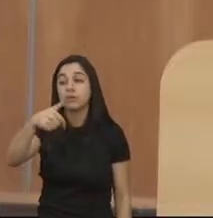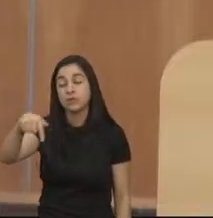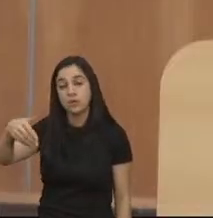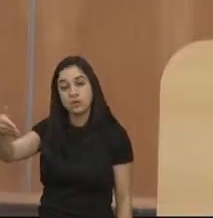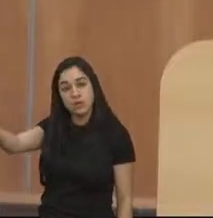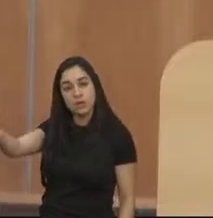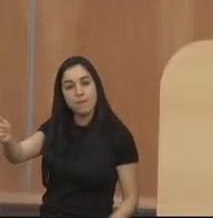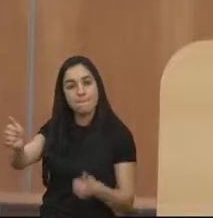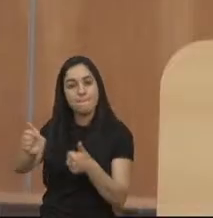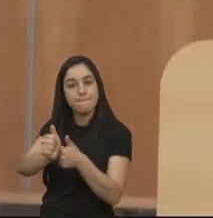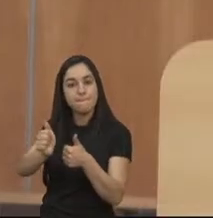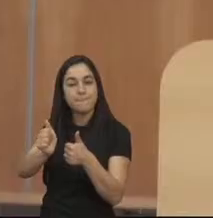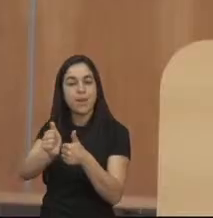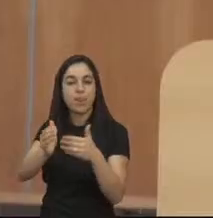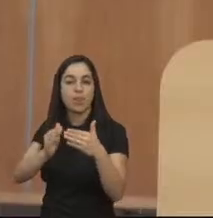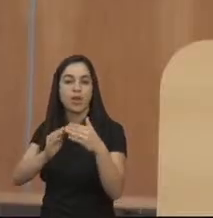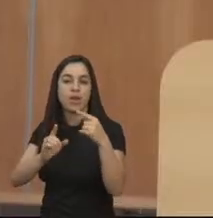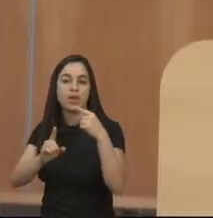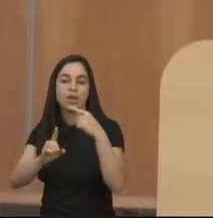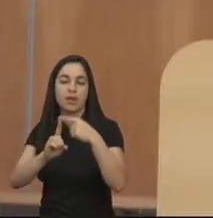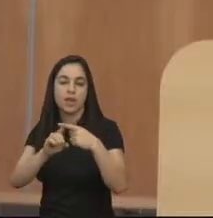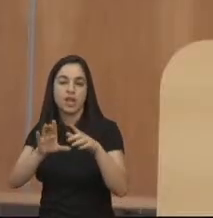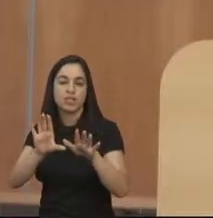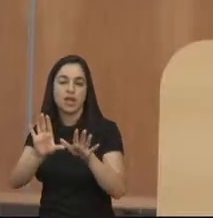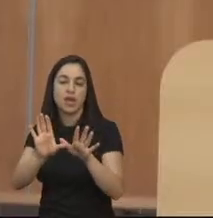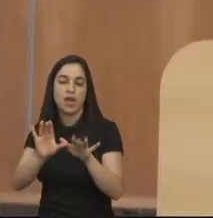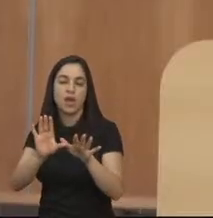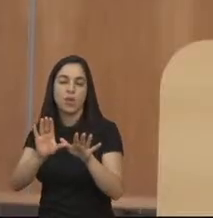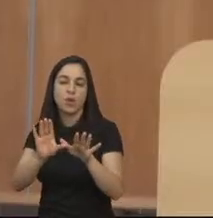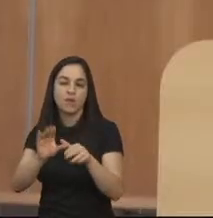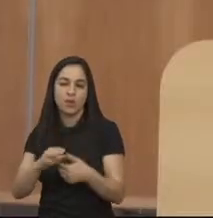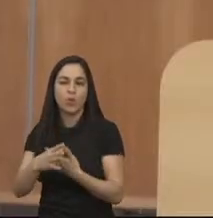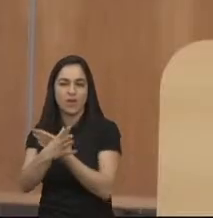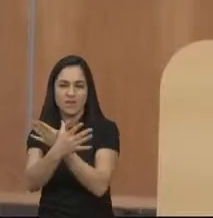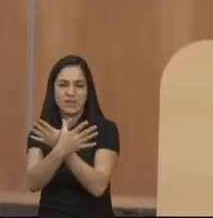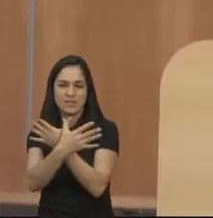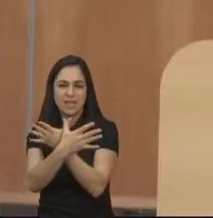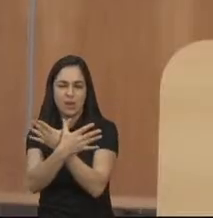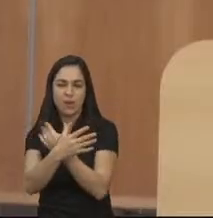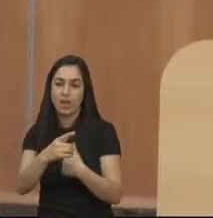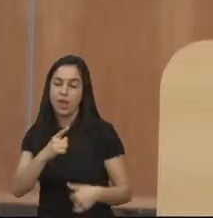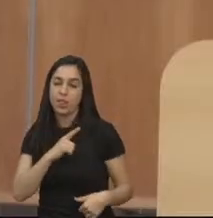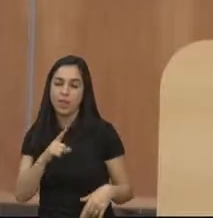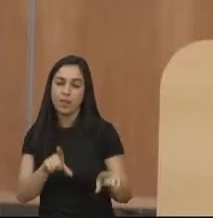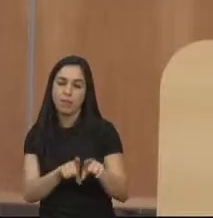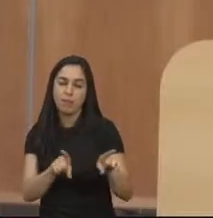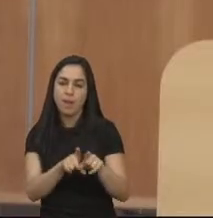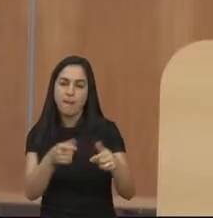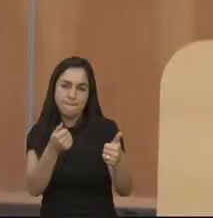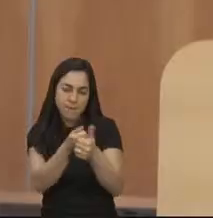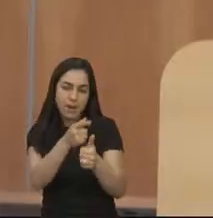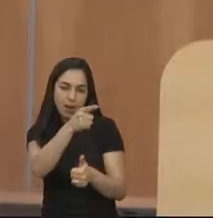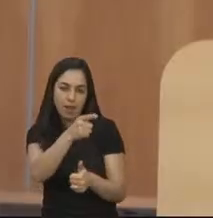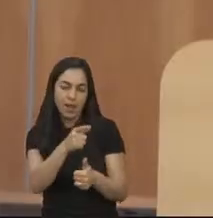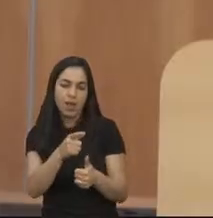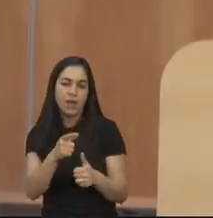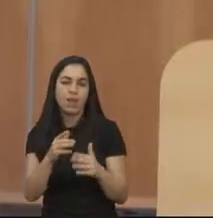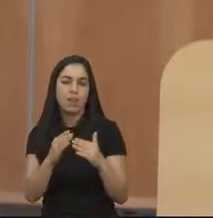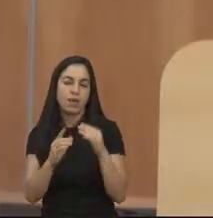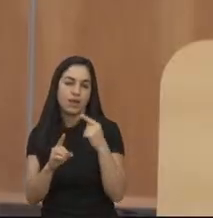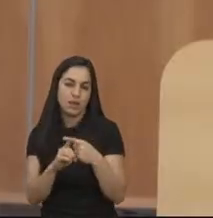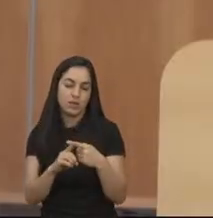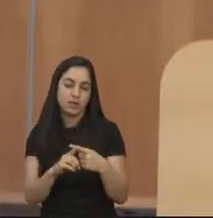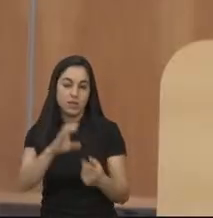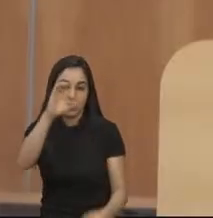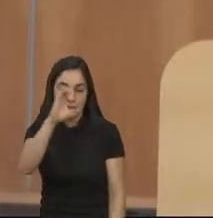da Igreja Universal e da igreja que é na matriz ali, que é da Igreja Católica, está lá até hoje. Só se pintou de